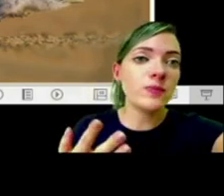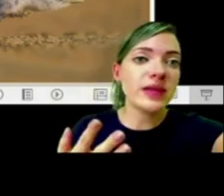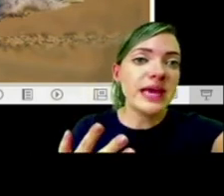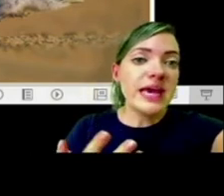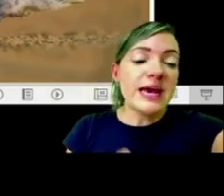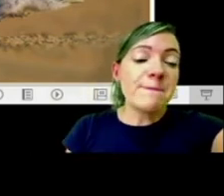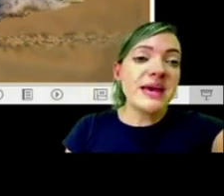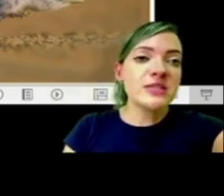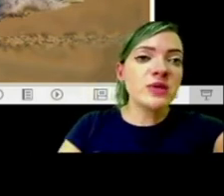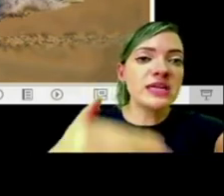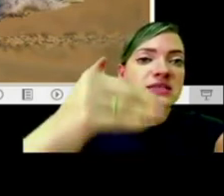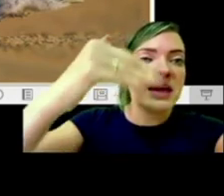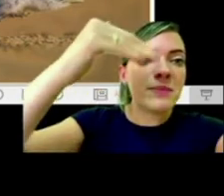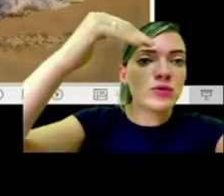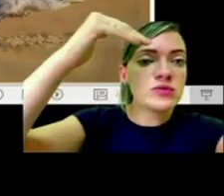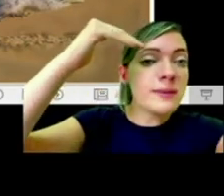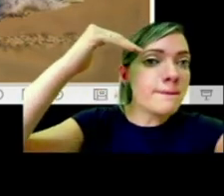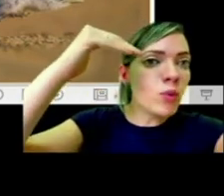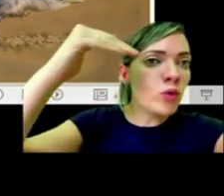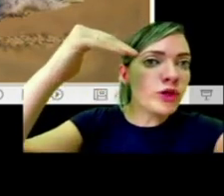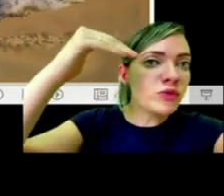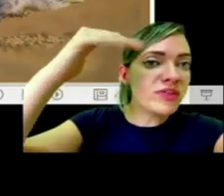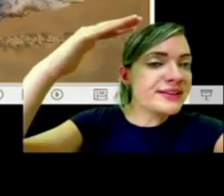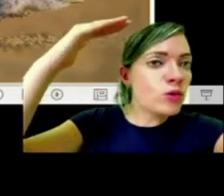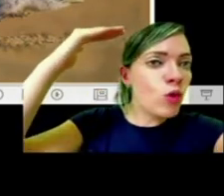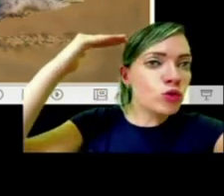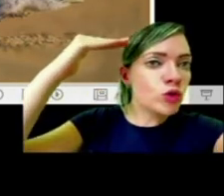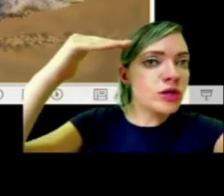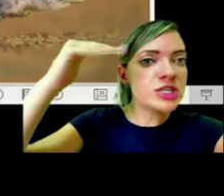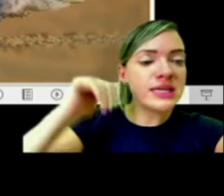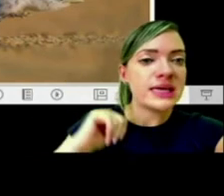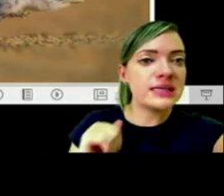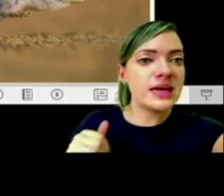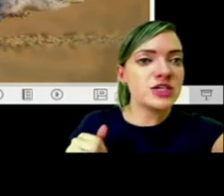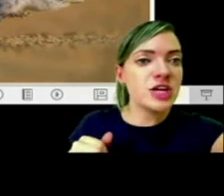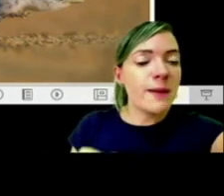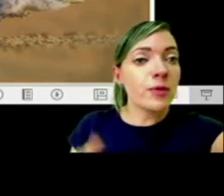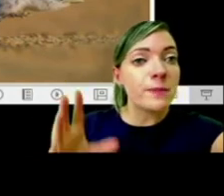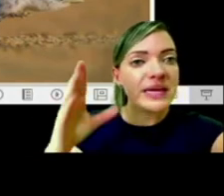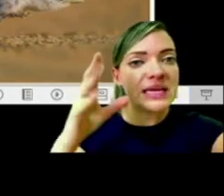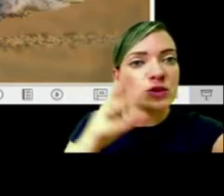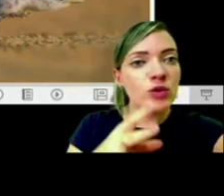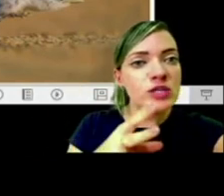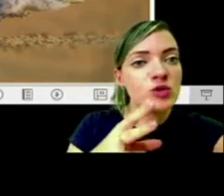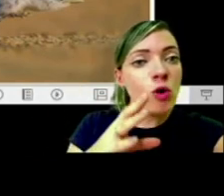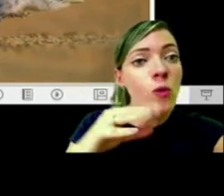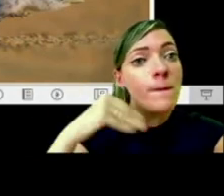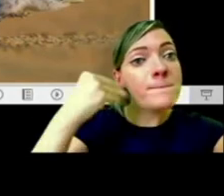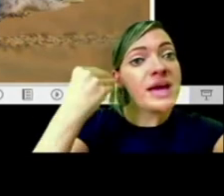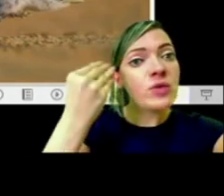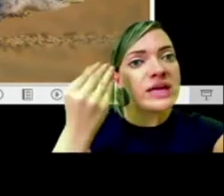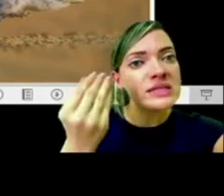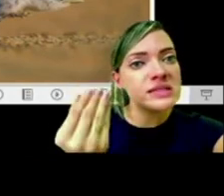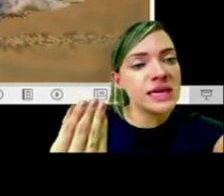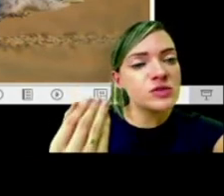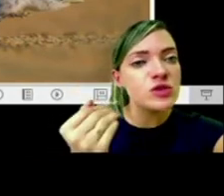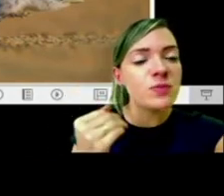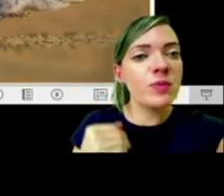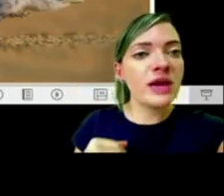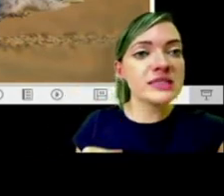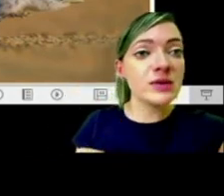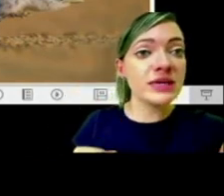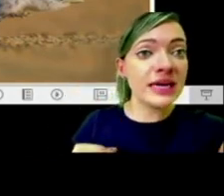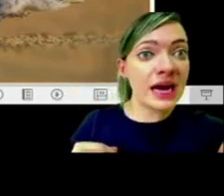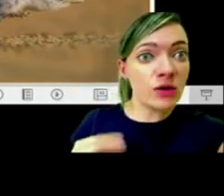ou não. Mesmo que ela se reproduza muito, vai ter o um controle de natalidade por predadores ou pelo excesso